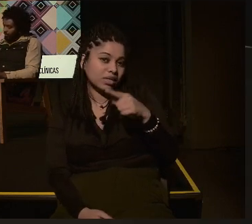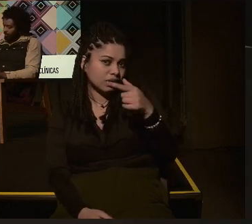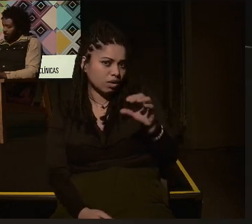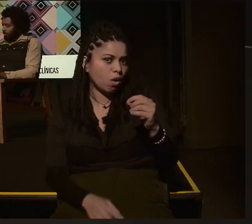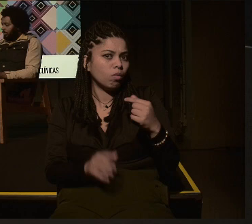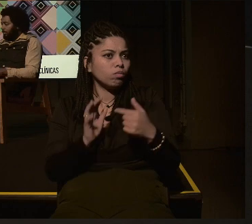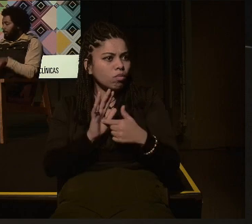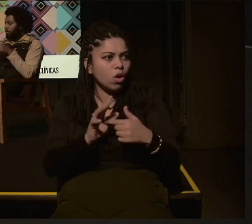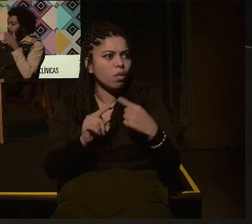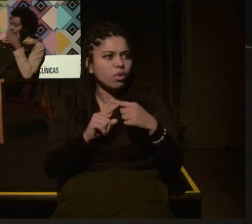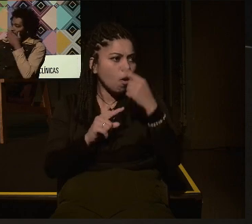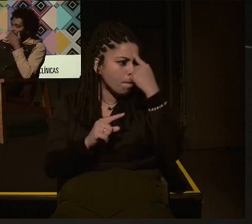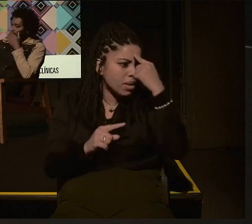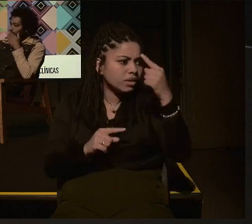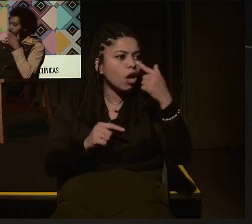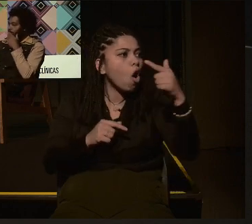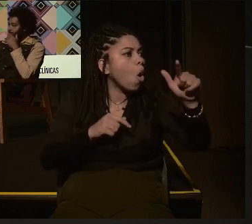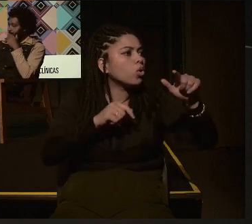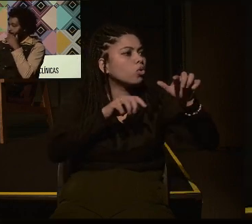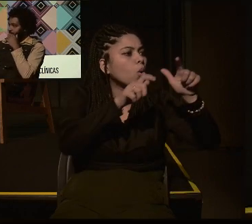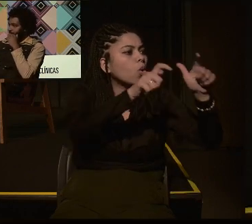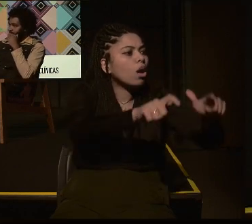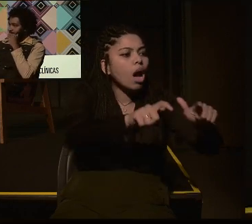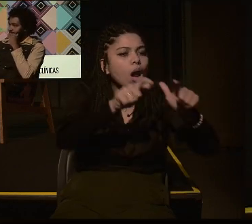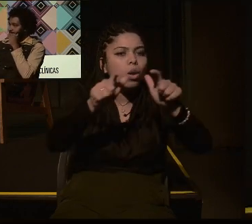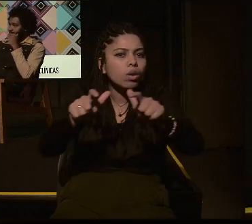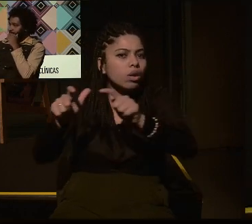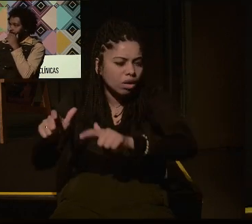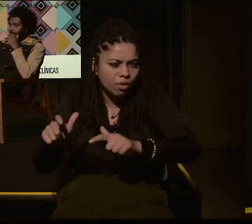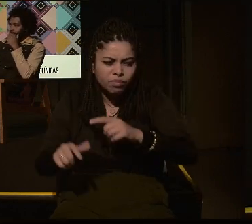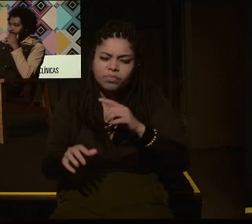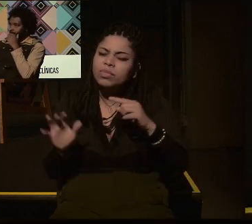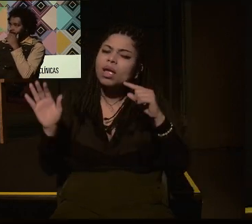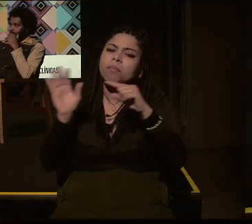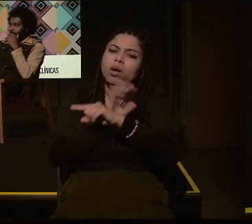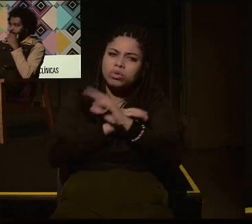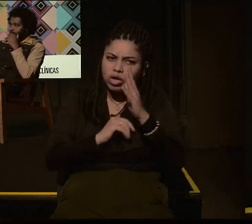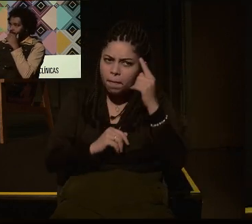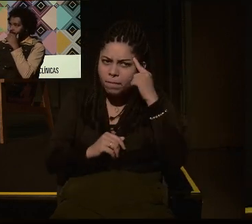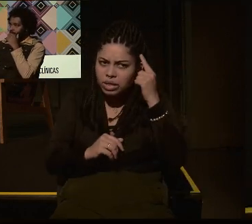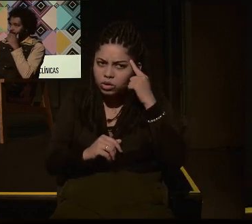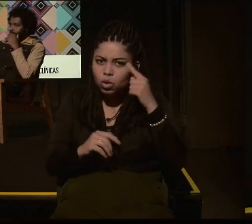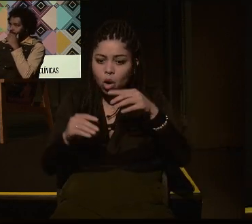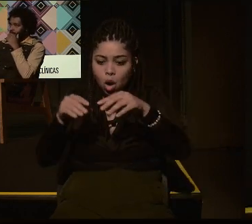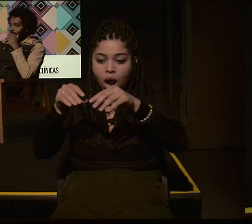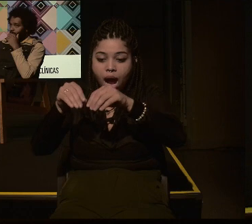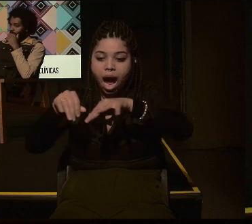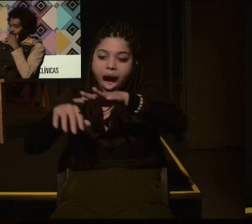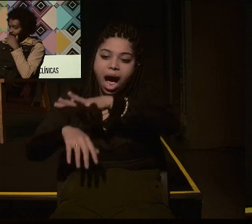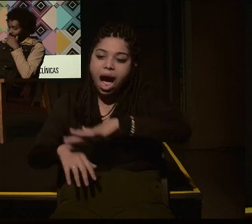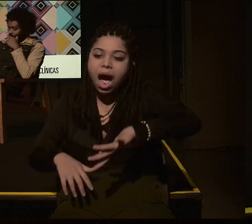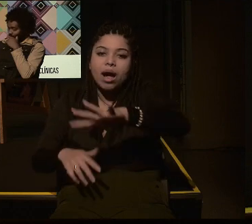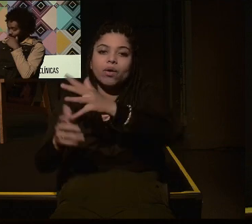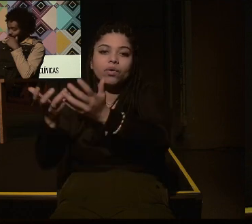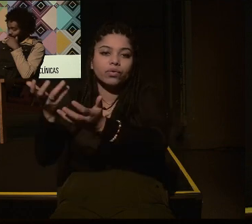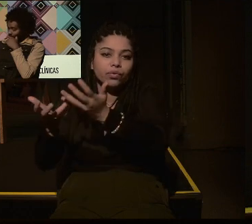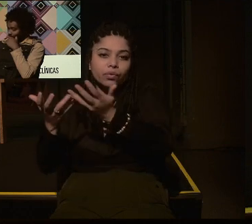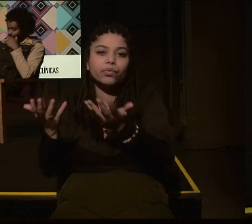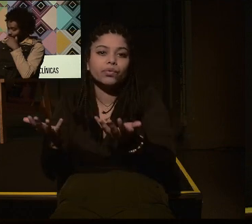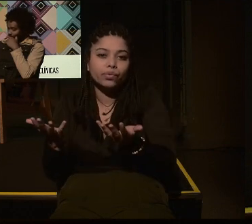eu fiquei pensando em outros territórios. E aí, sei lá, se você já parou para pensar território fogo e pensar aí